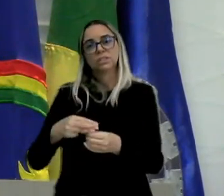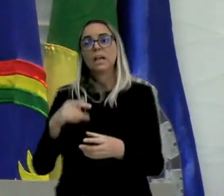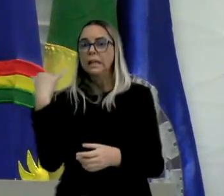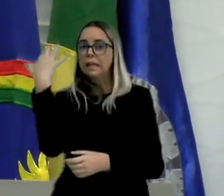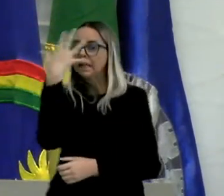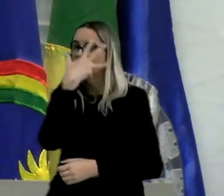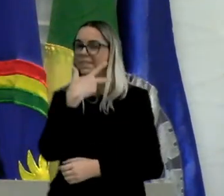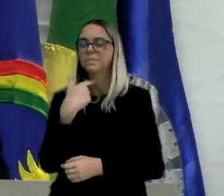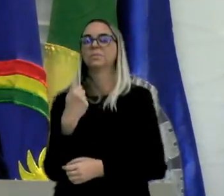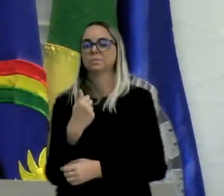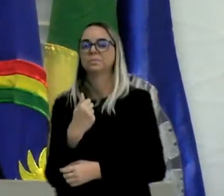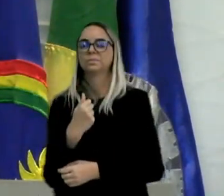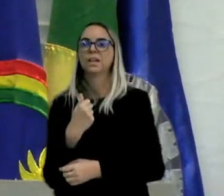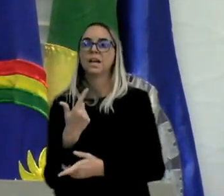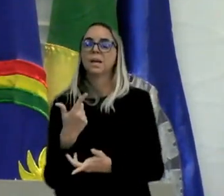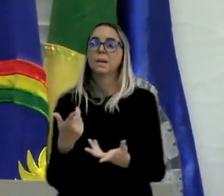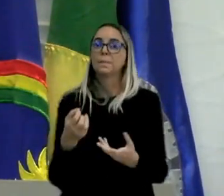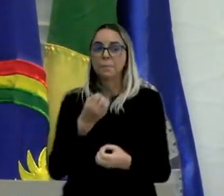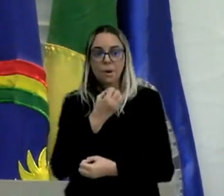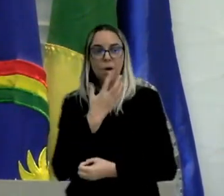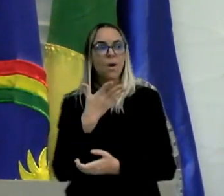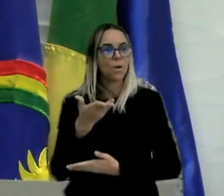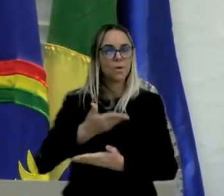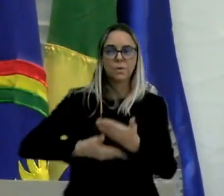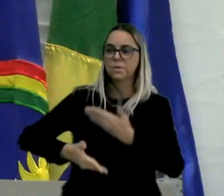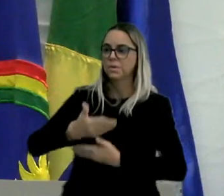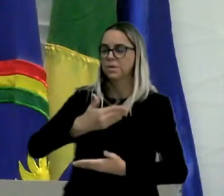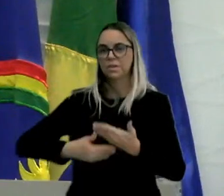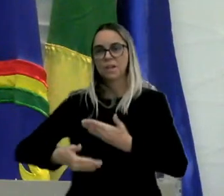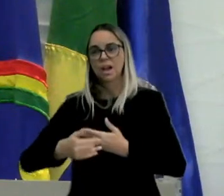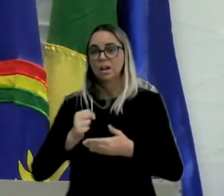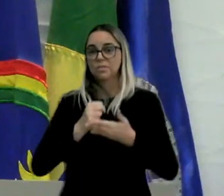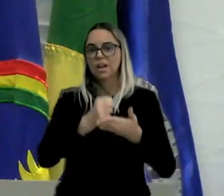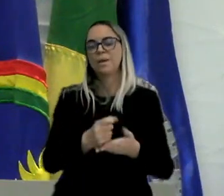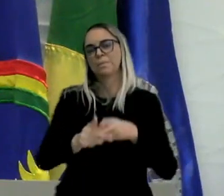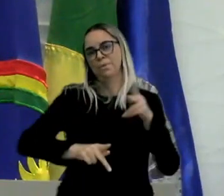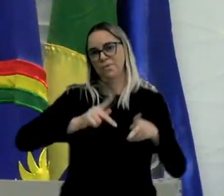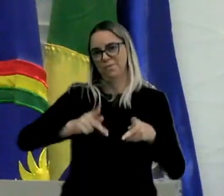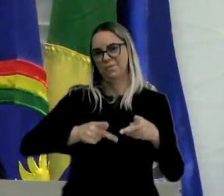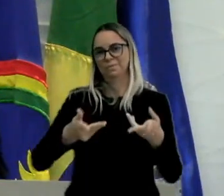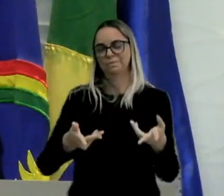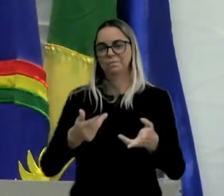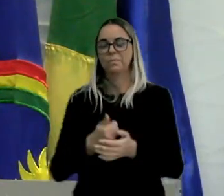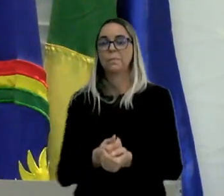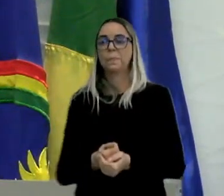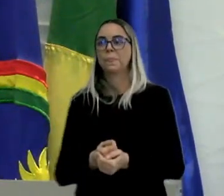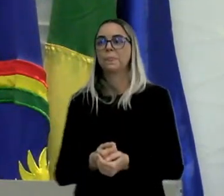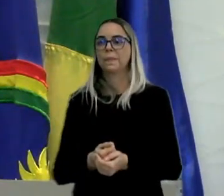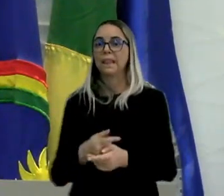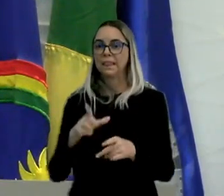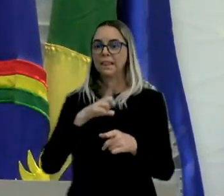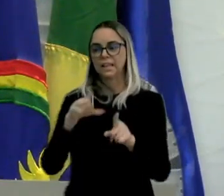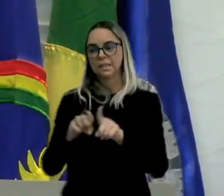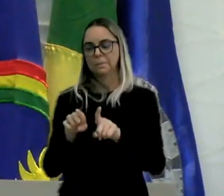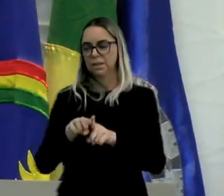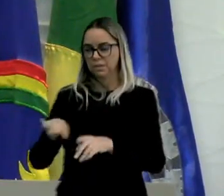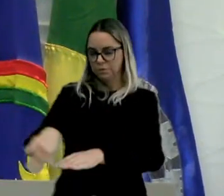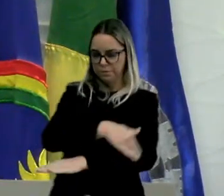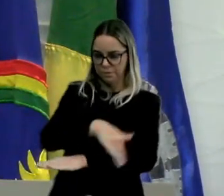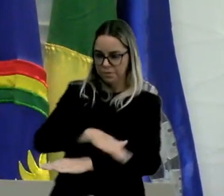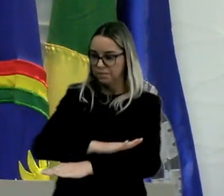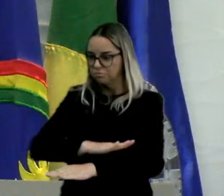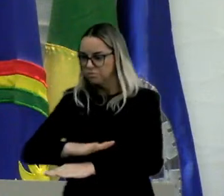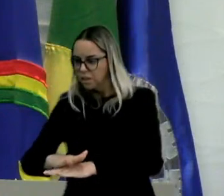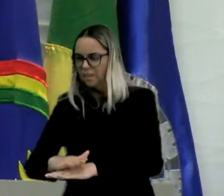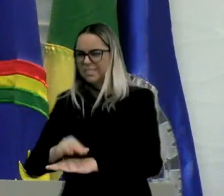bonito né e vai ficar bom para para atender o povo aqui no nosso município tem um retoque de calçamento que tá meio